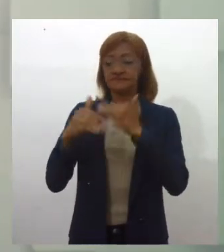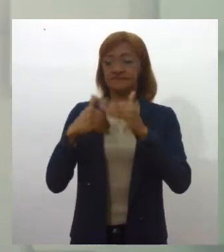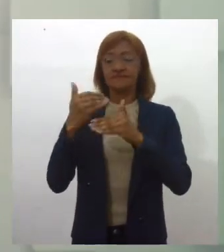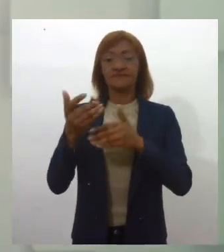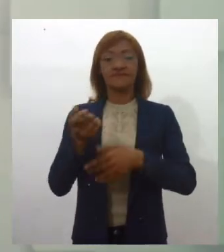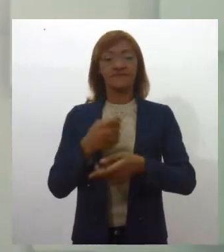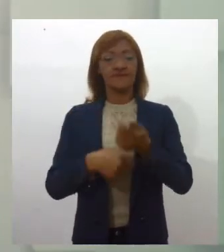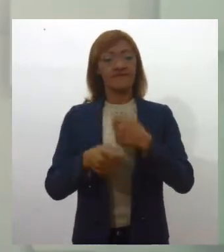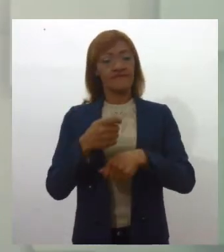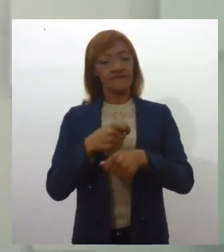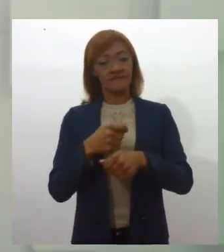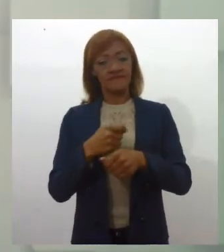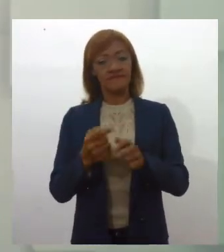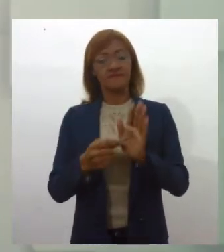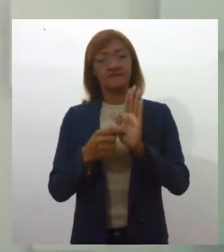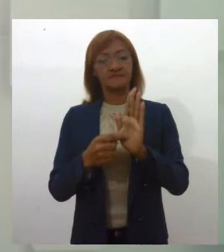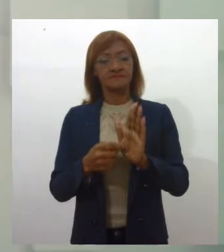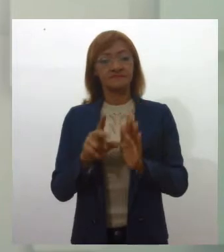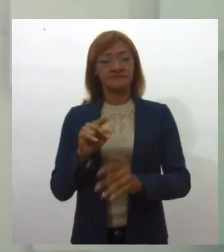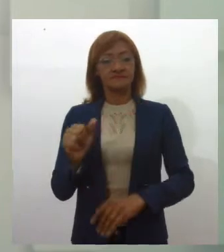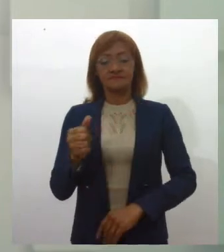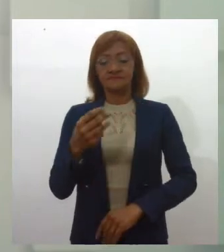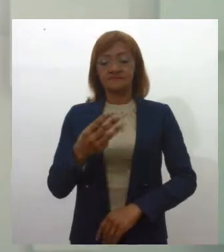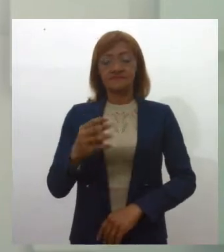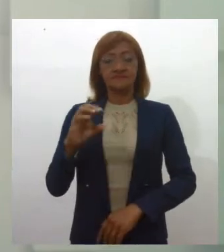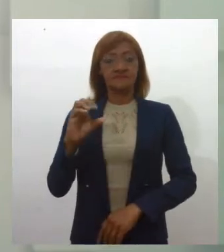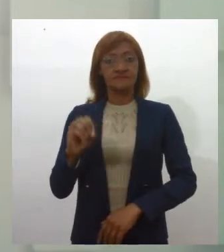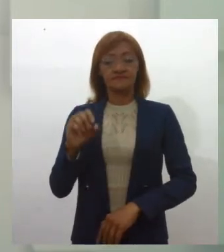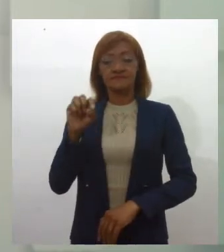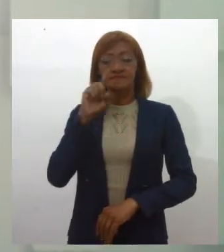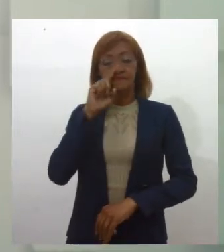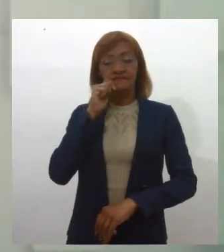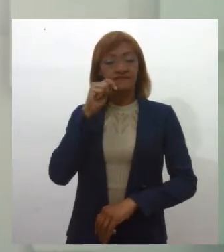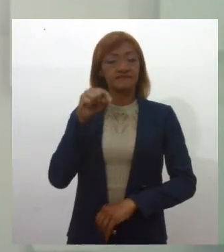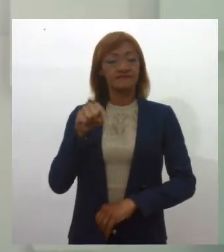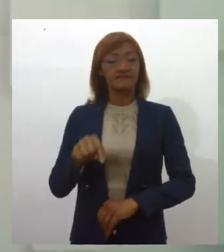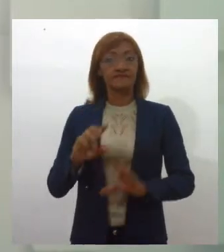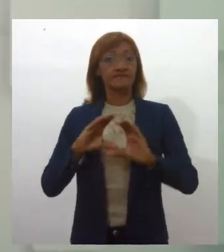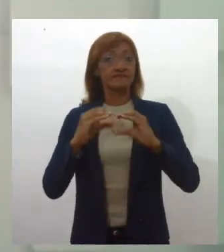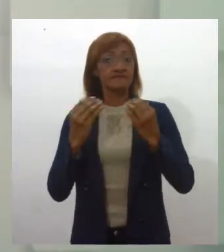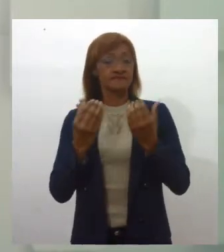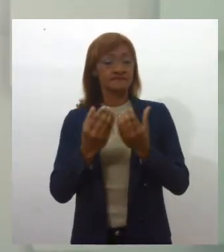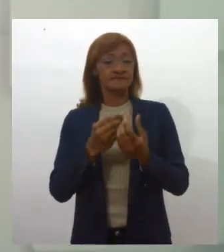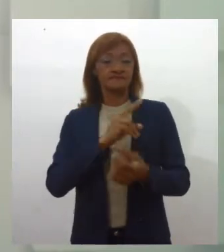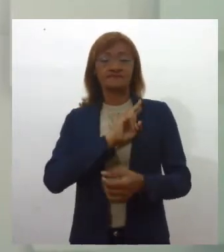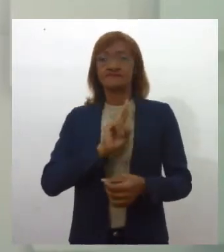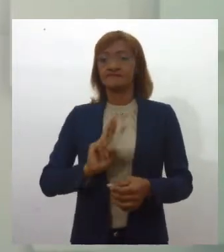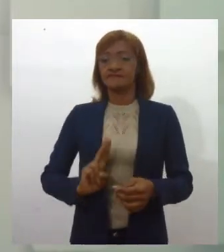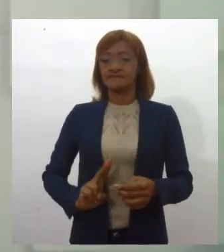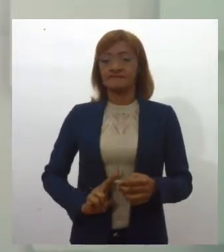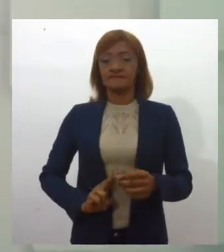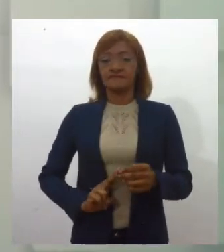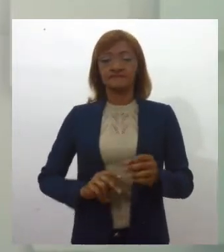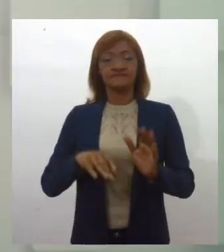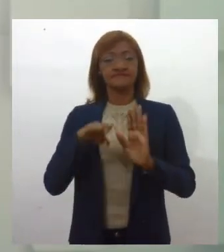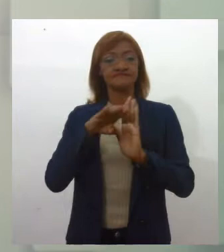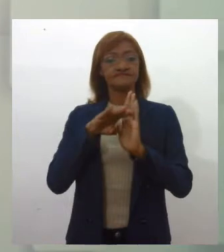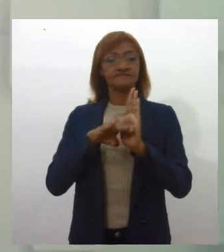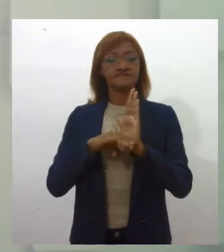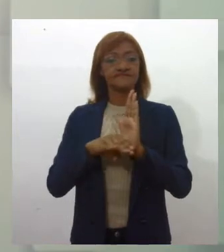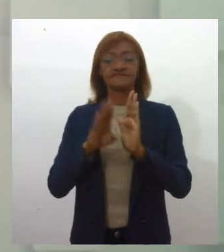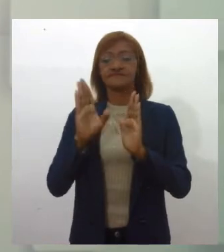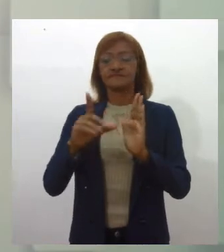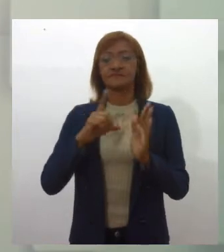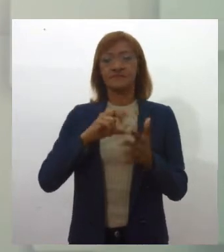econômico que será apresentado no dia 30 aqui em Aracaju, na Câmara de Vereadores, né? O plano de desenvolvimento que já passou por